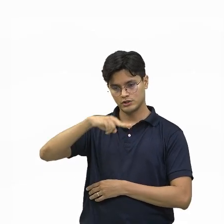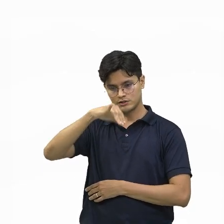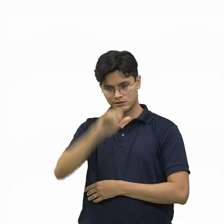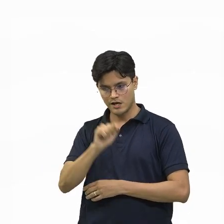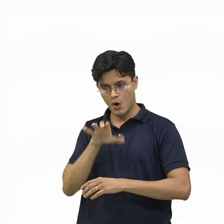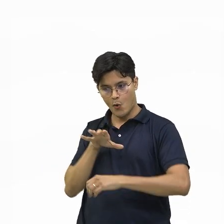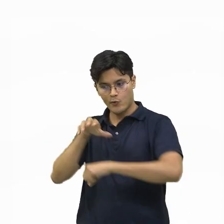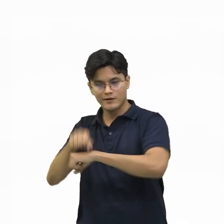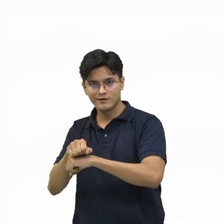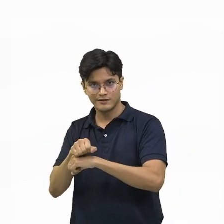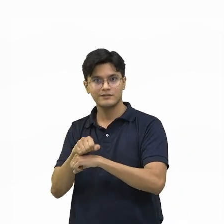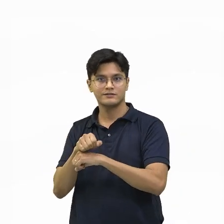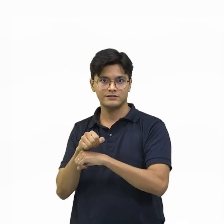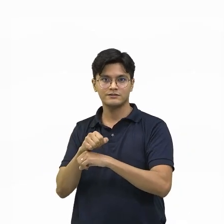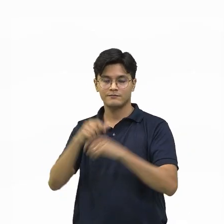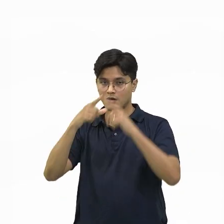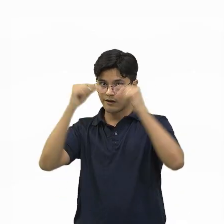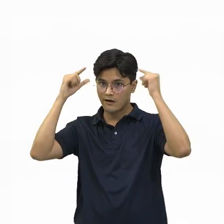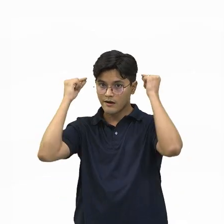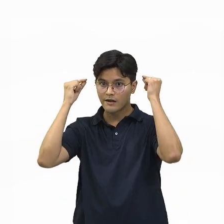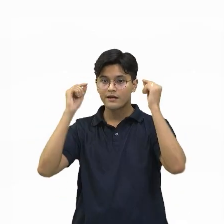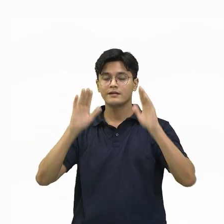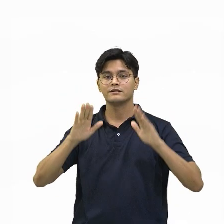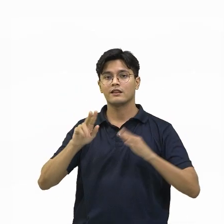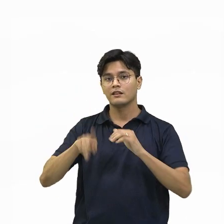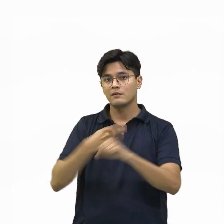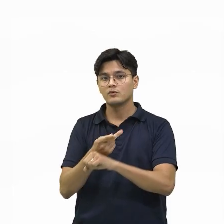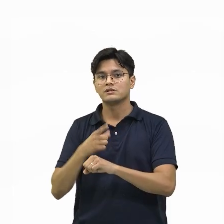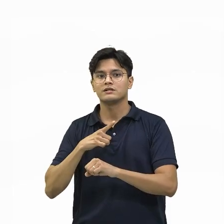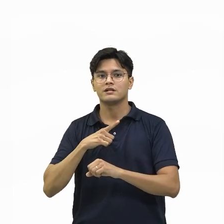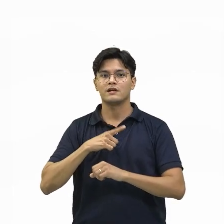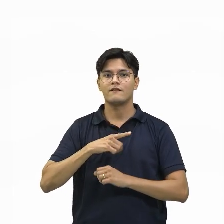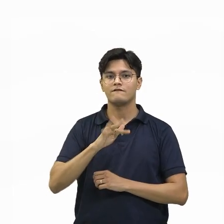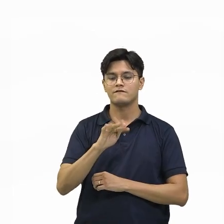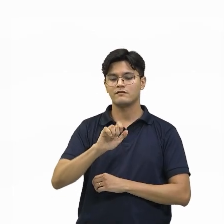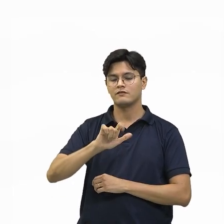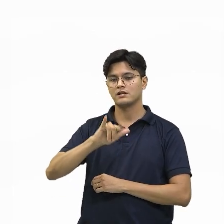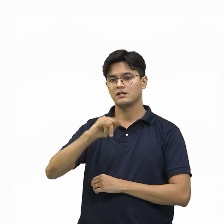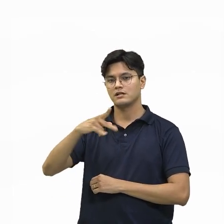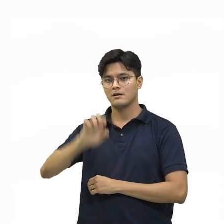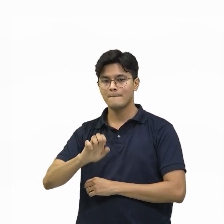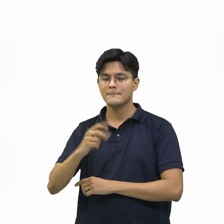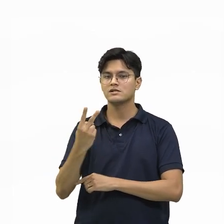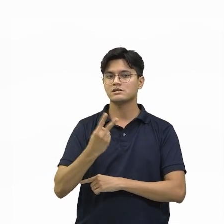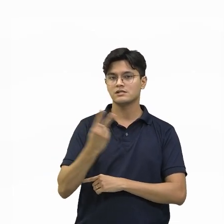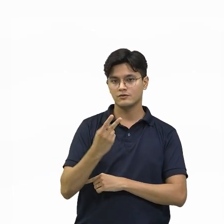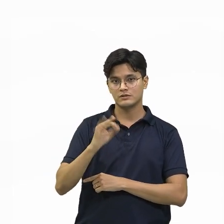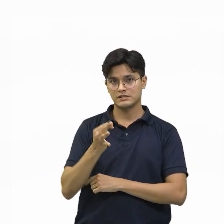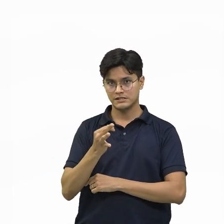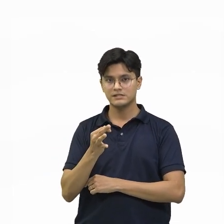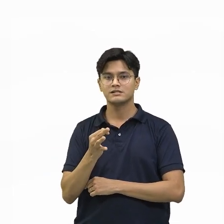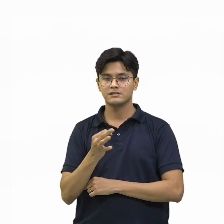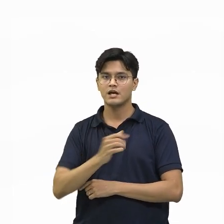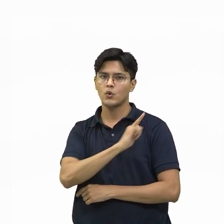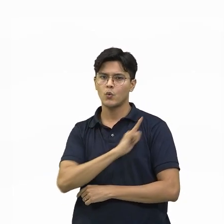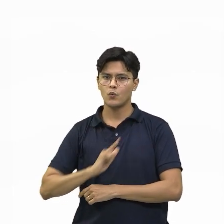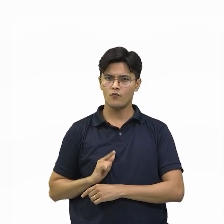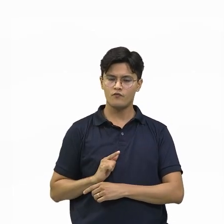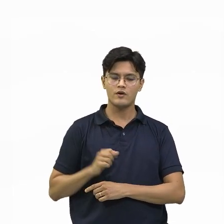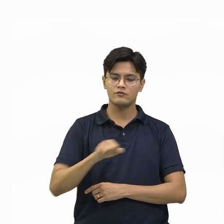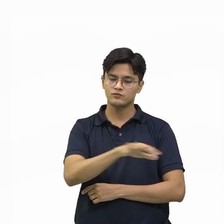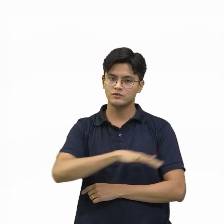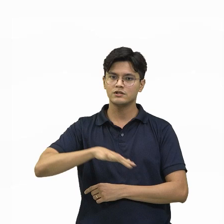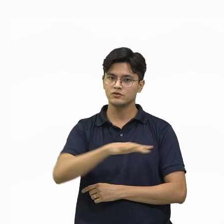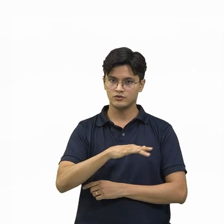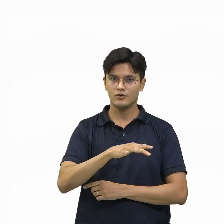Filipe II, ele é seguido de Alexandre Magno e governam o território grego. A cultura